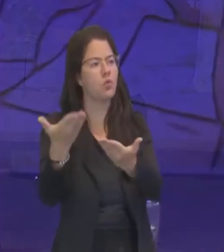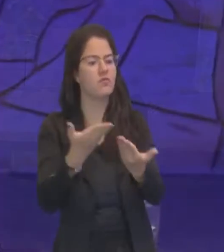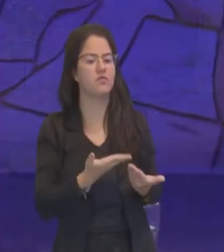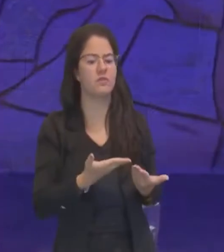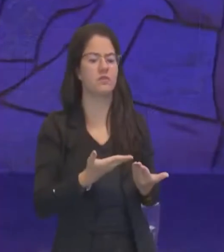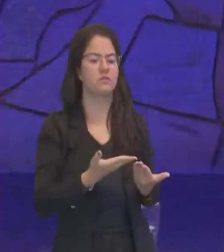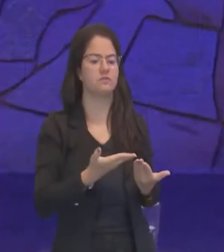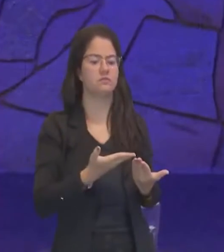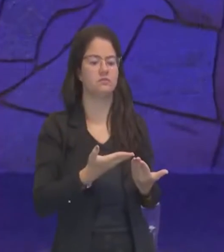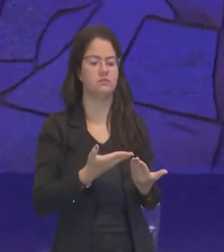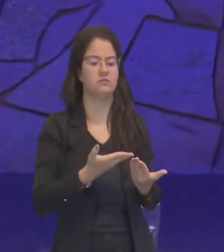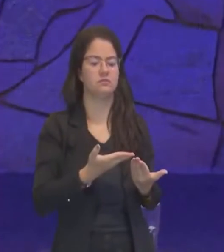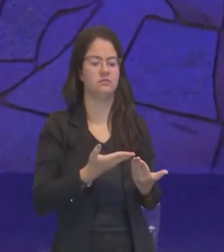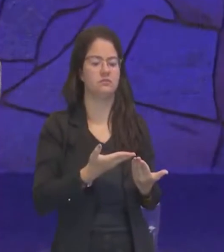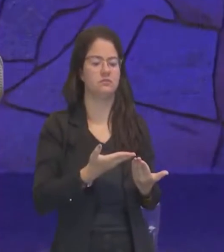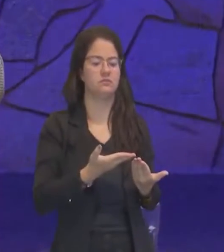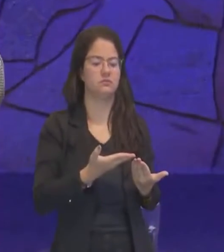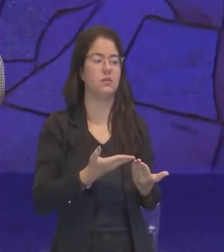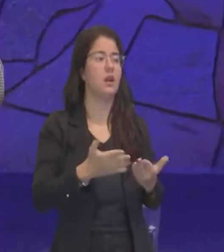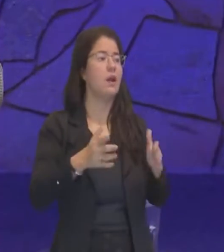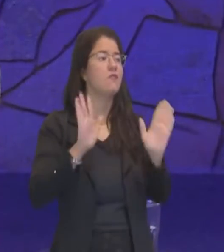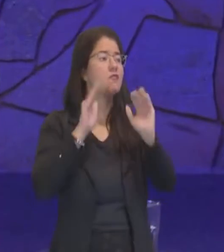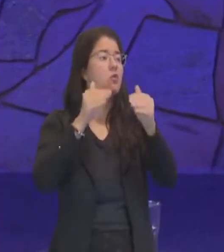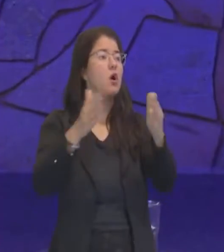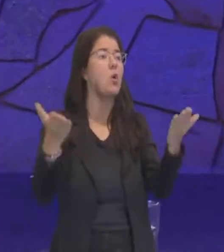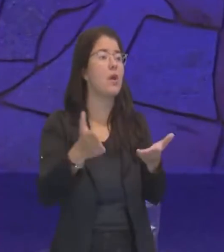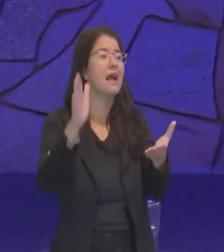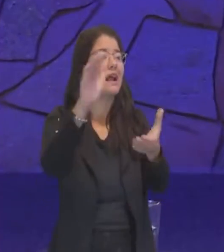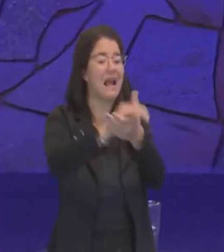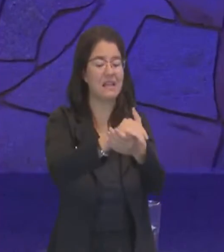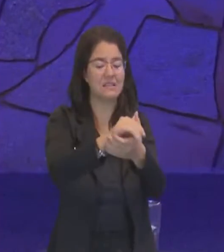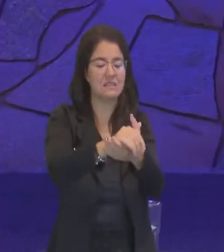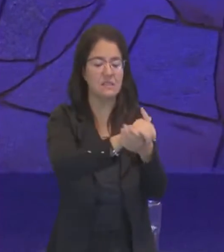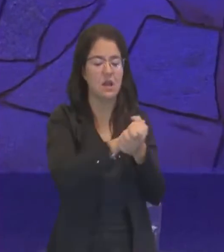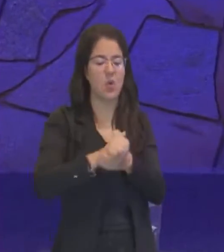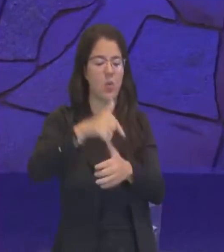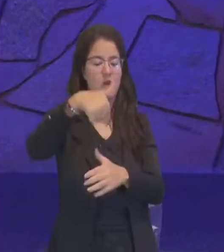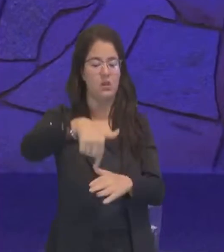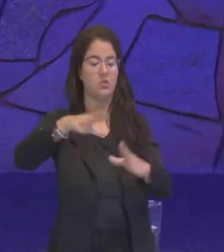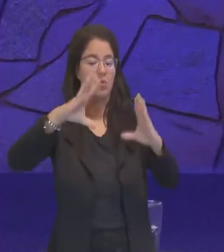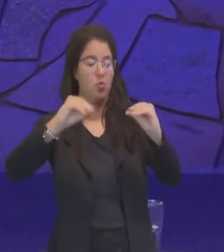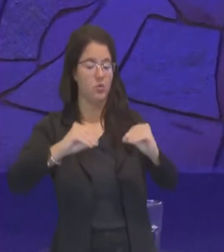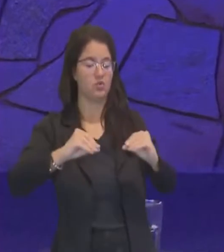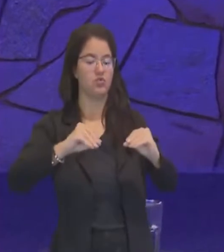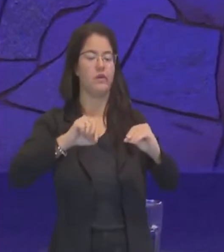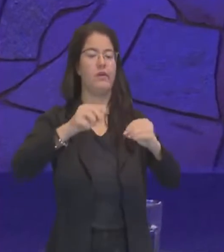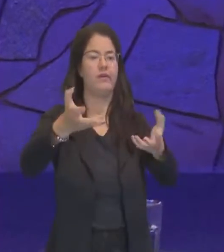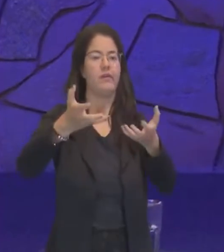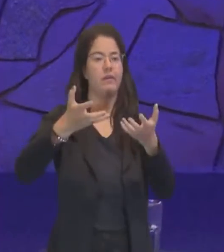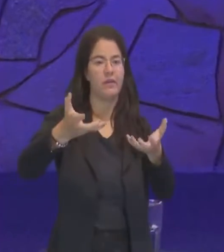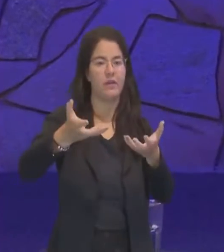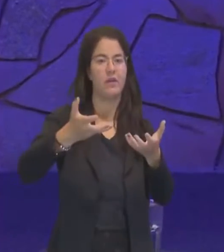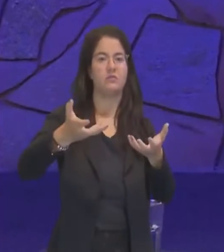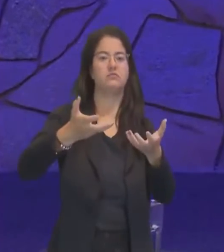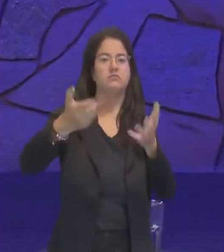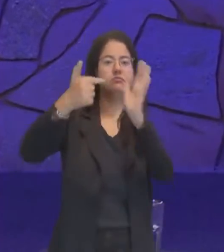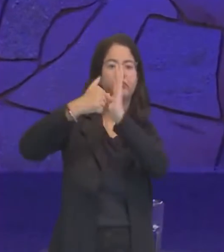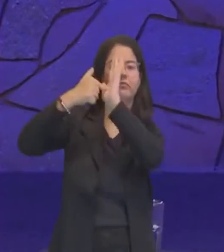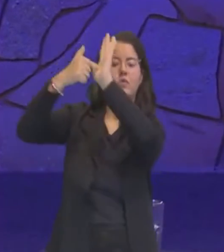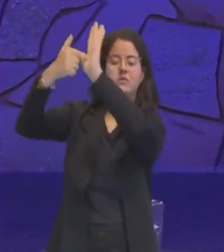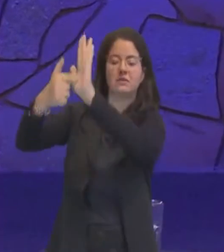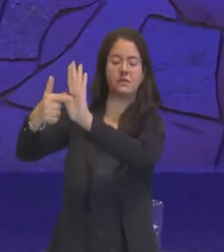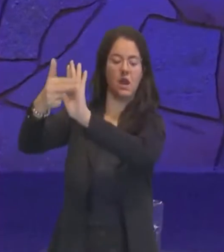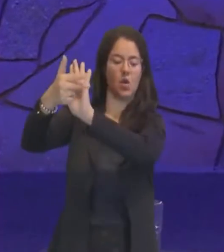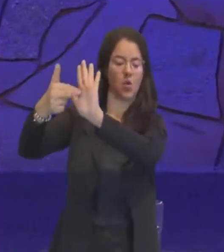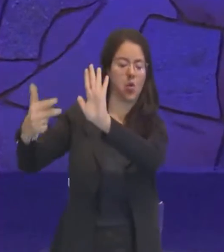seu esposo, seu cônjuge, os casais que aqui estão nessa noite e gostariam de entregar algo nas mãos do Senhor. Eu não